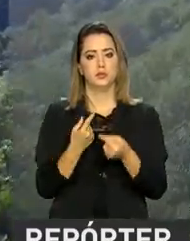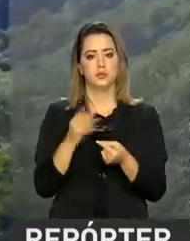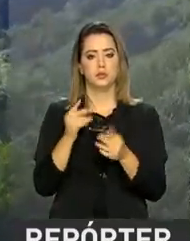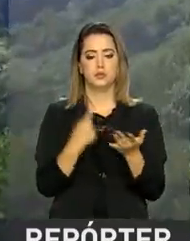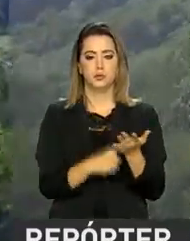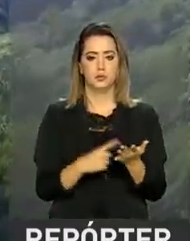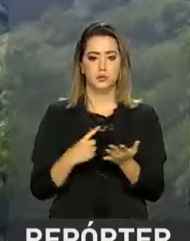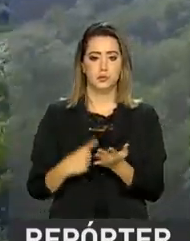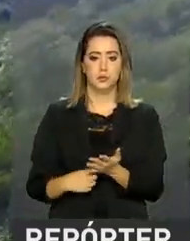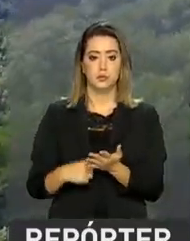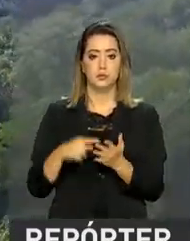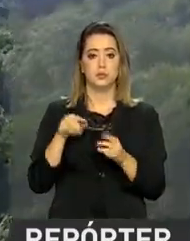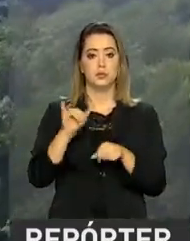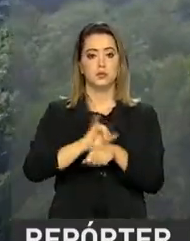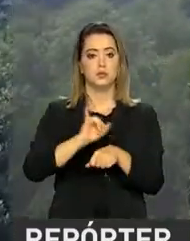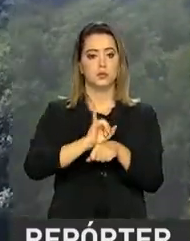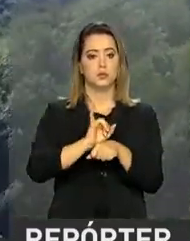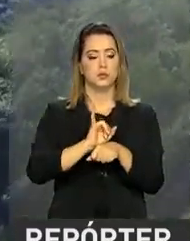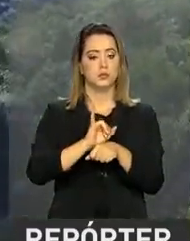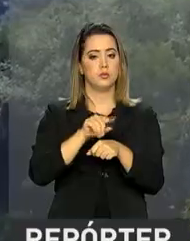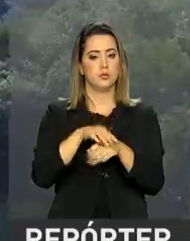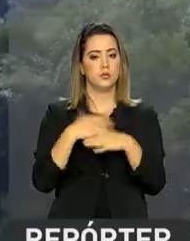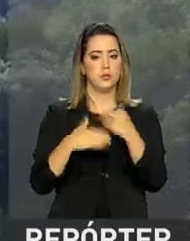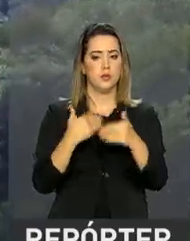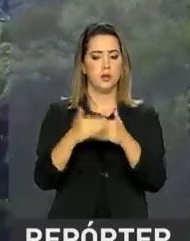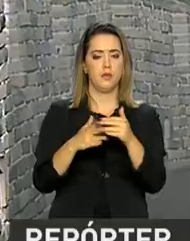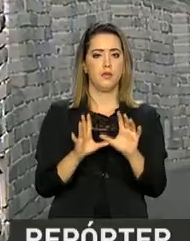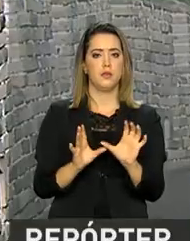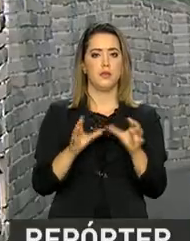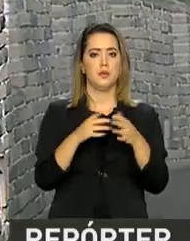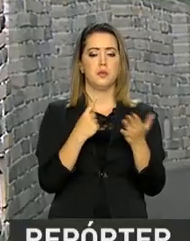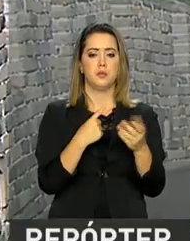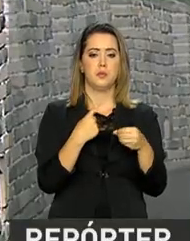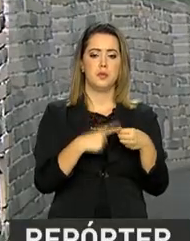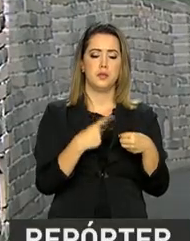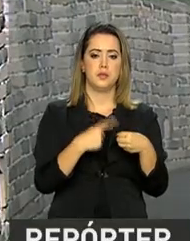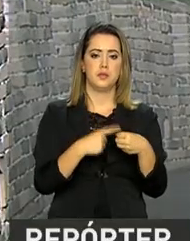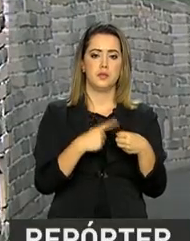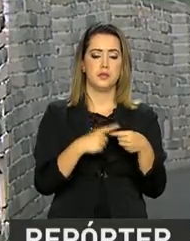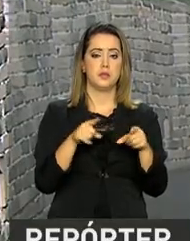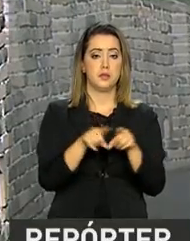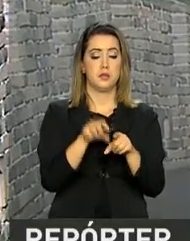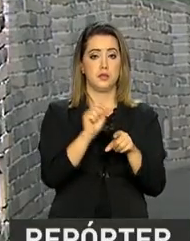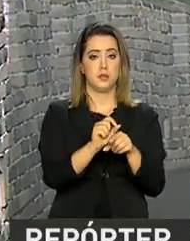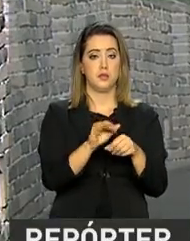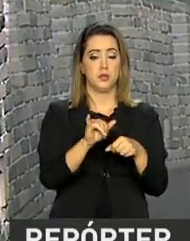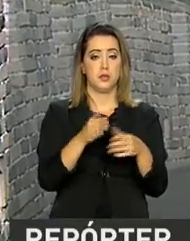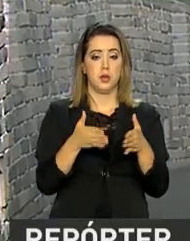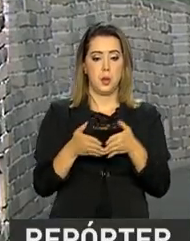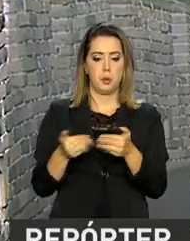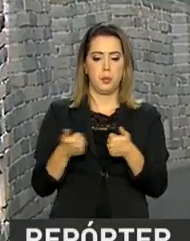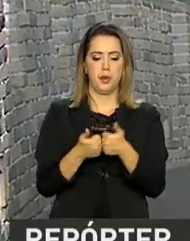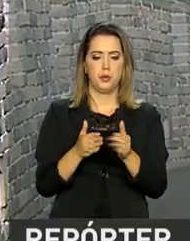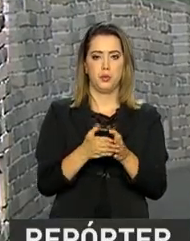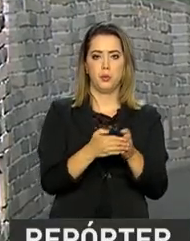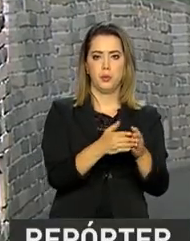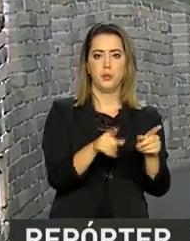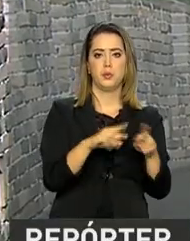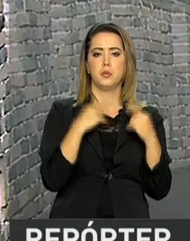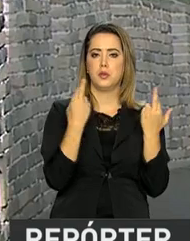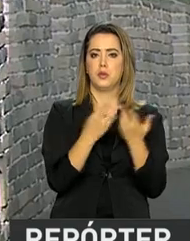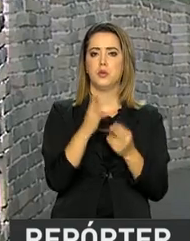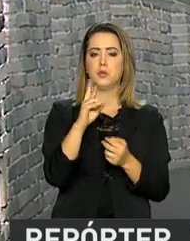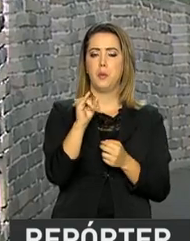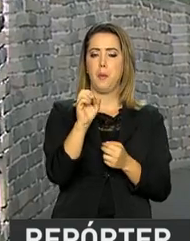compromissos em pequim o presidente temer segue para a cidade portuária de xiamen onde participa de reunião da cúpula dos brics